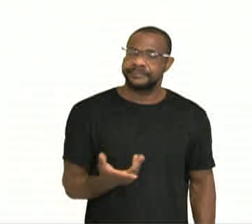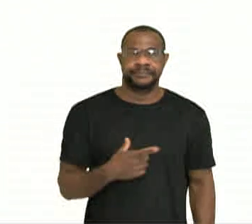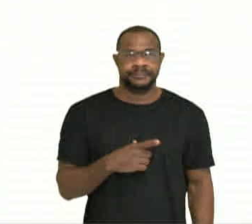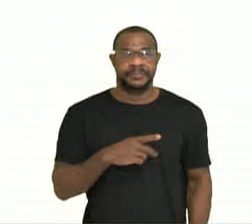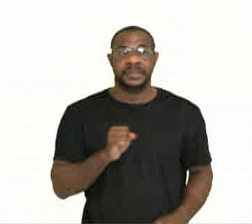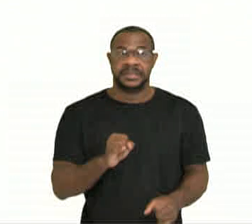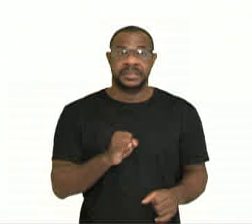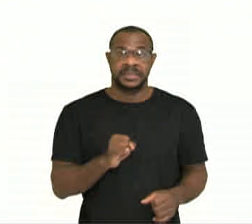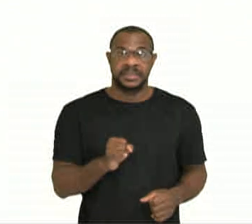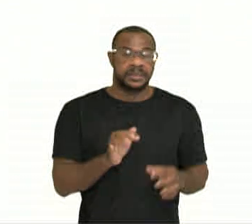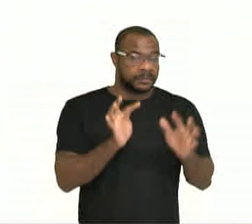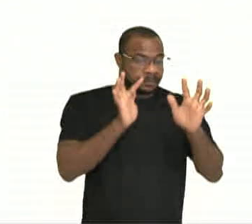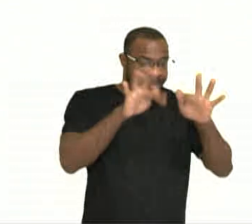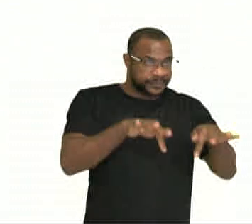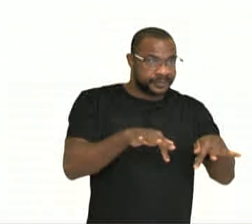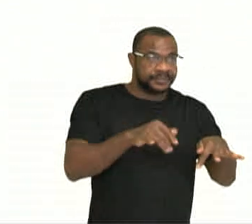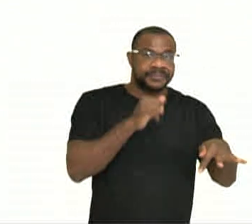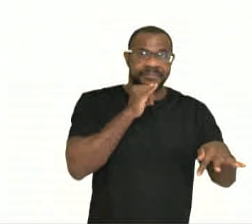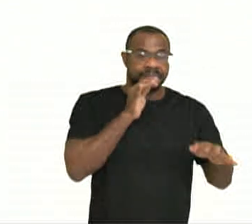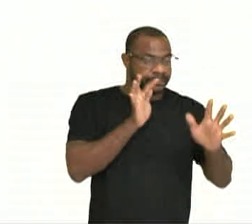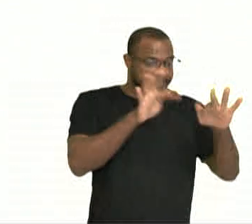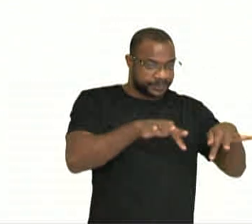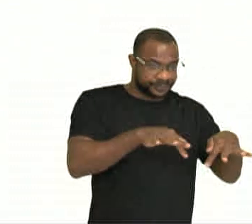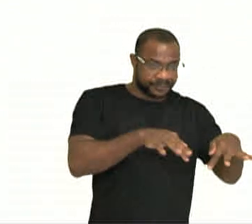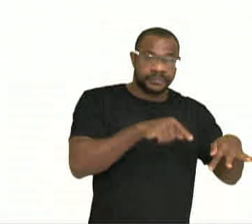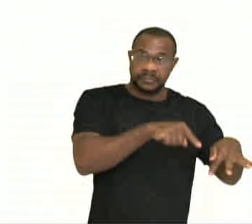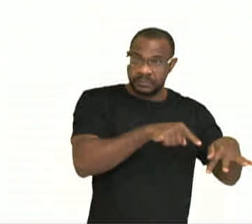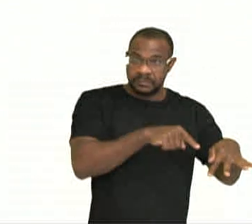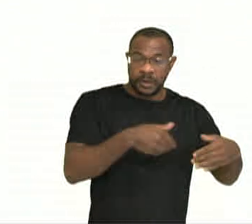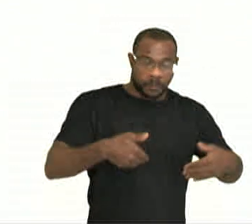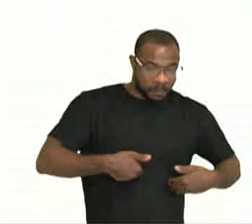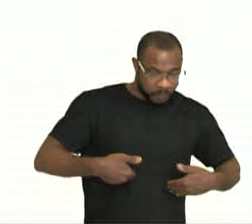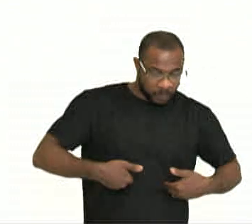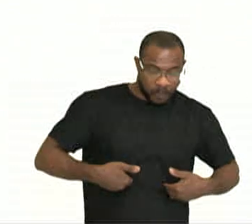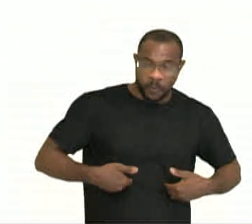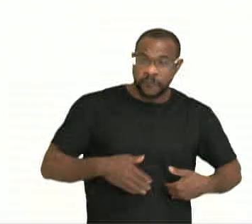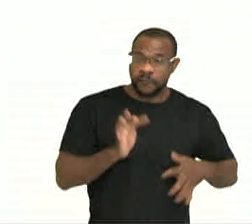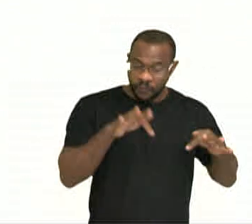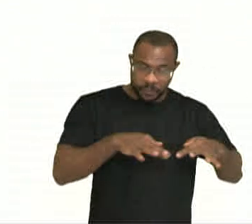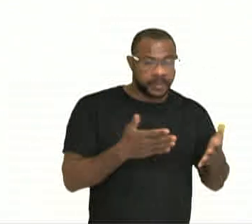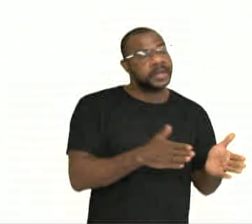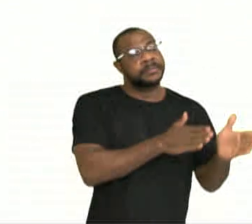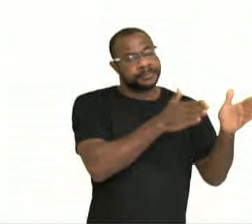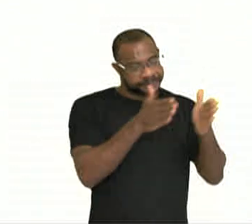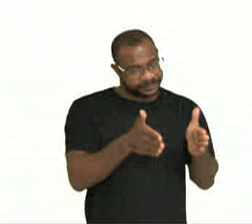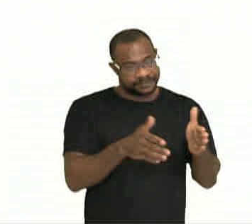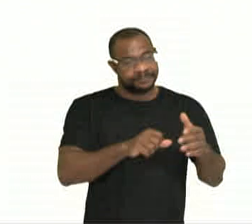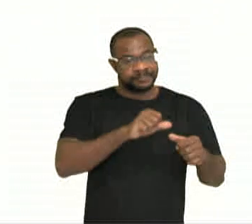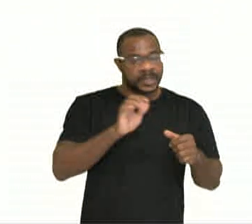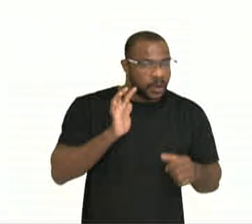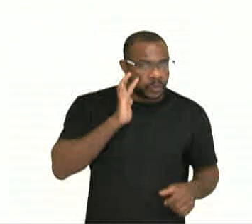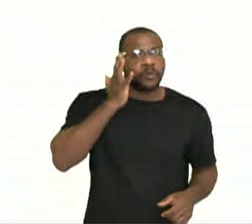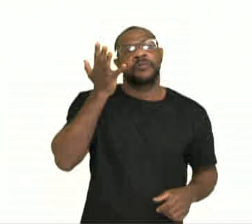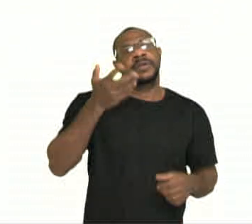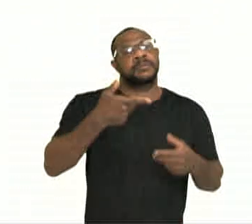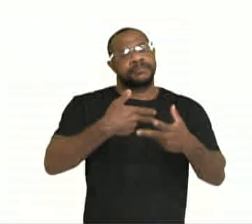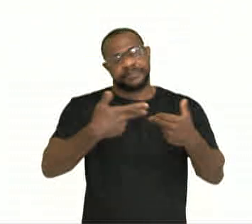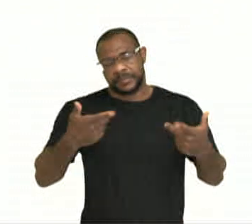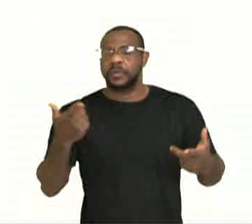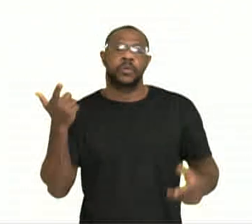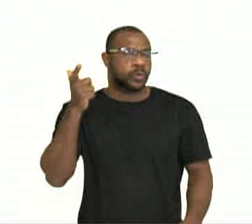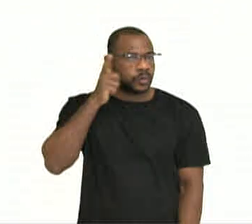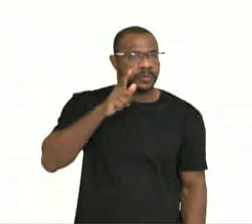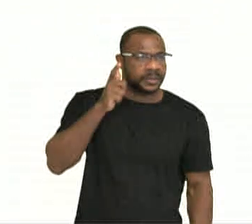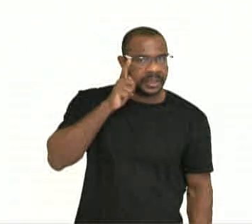uma delas, eu vou sair daquela situação para um outro patamar e aí sim consigo buscar